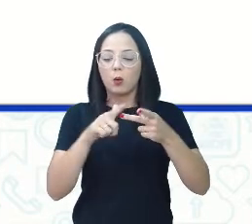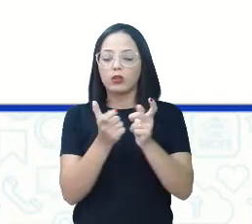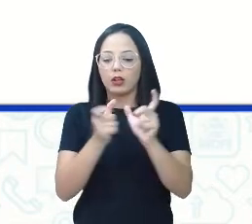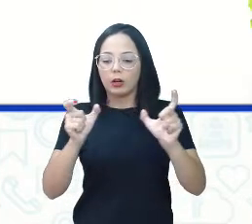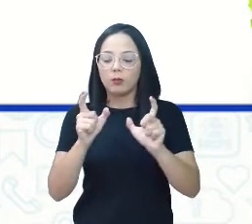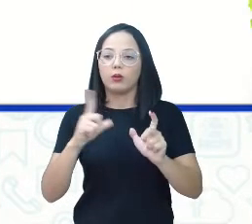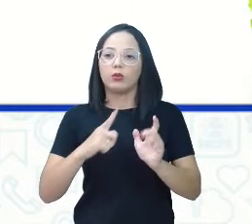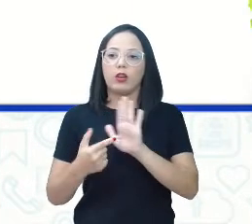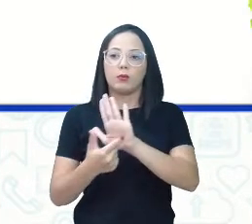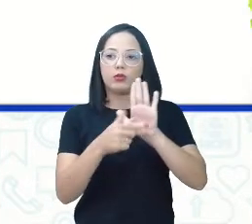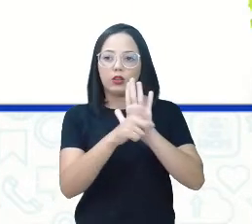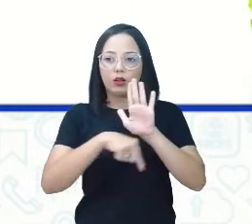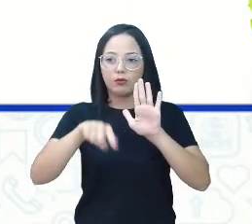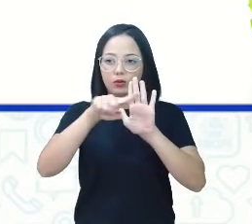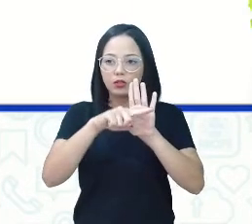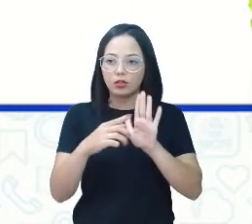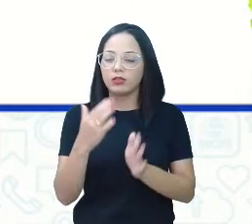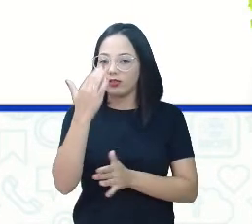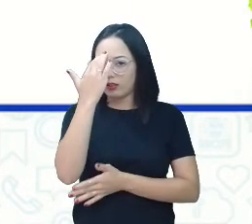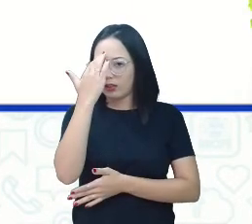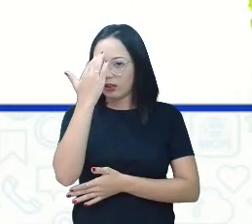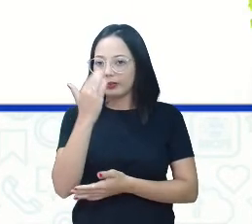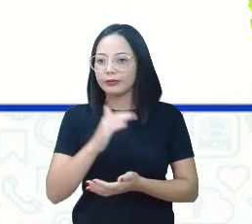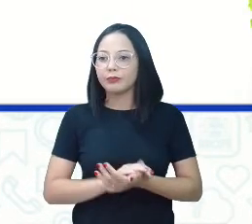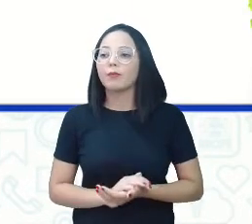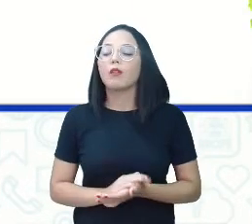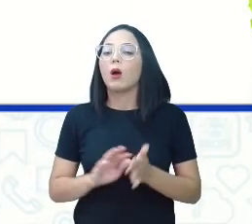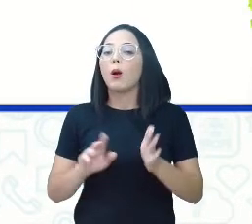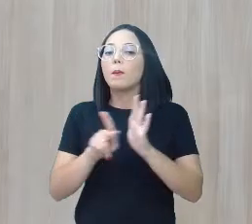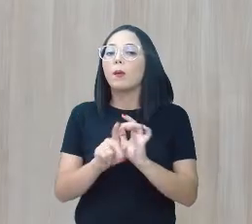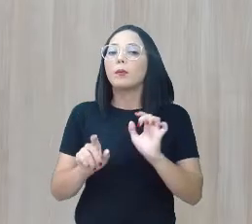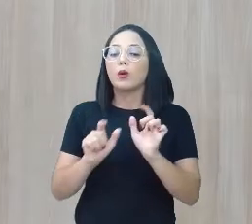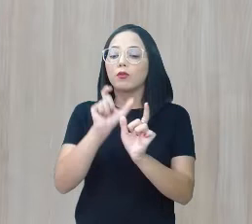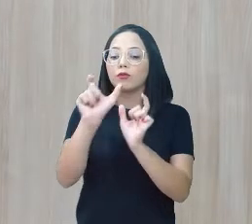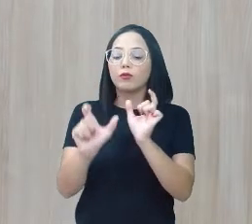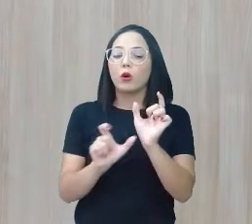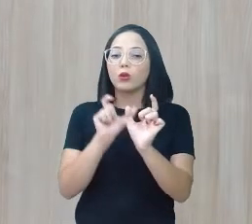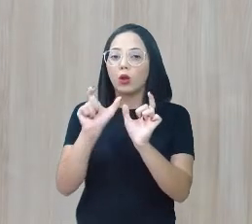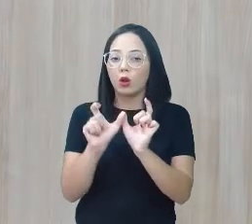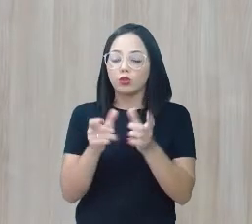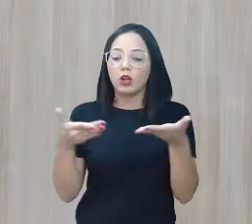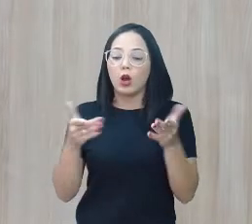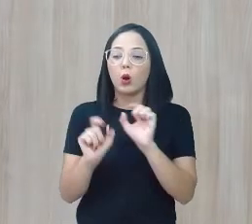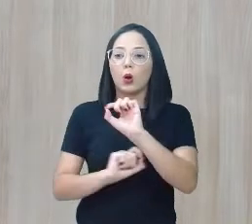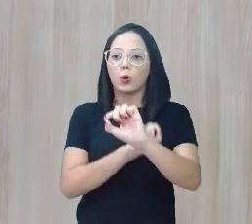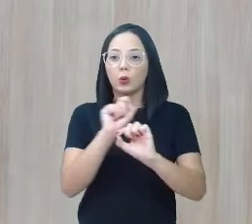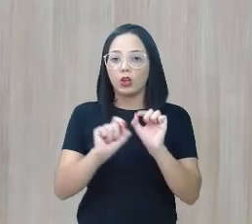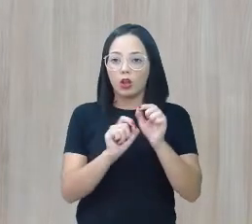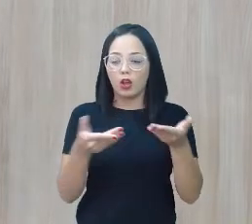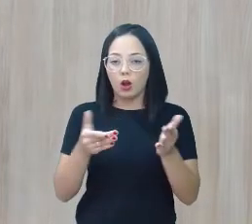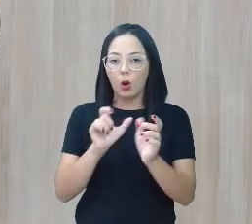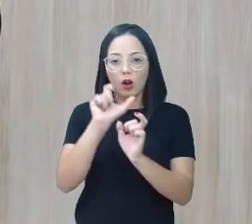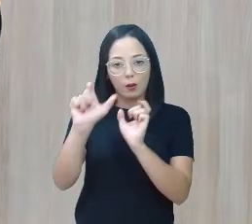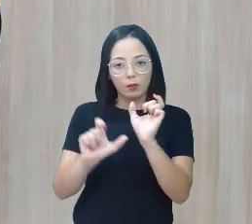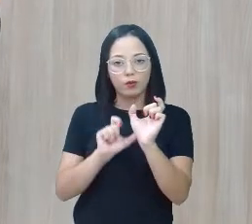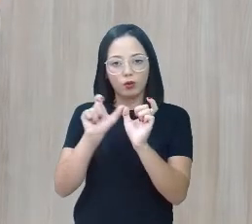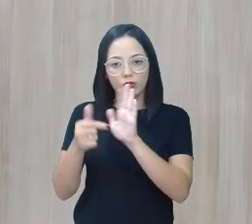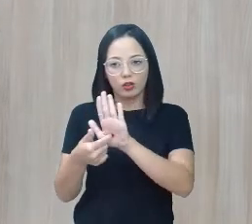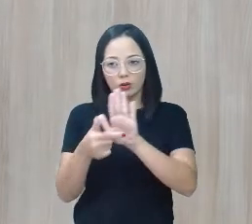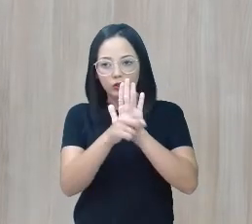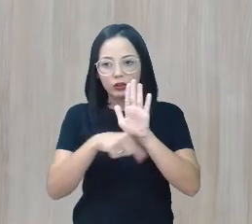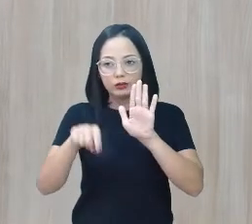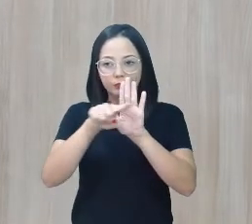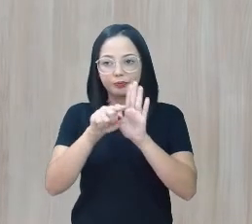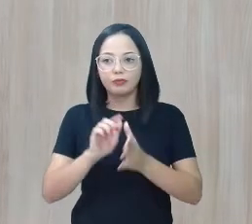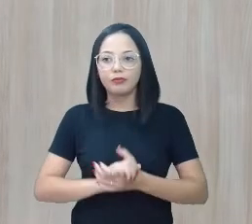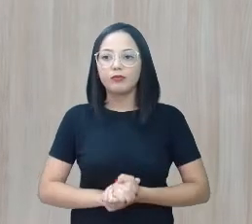como eu tenho mostrado, na parte fonológica. Agora nós vamos ver na parte